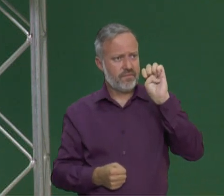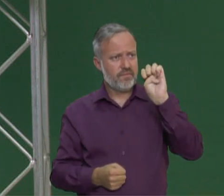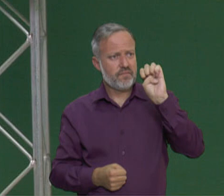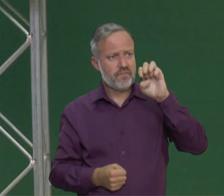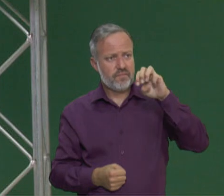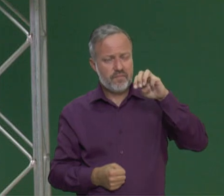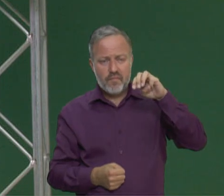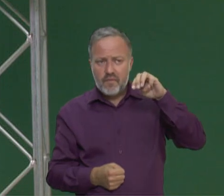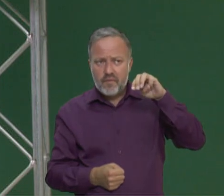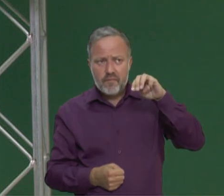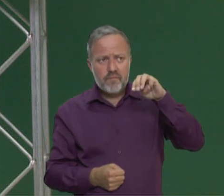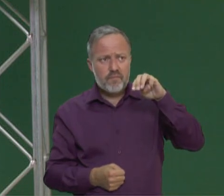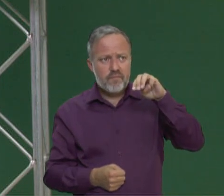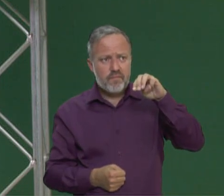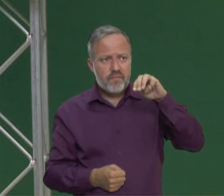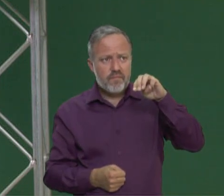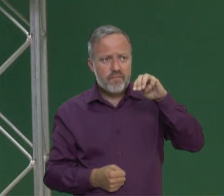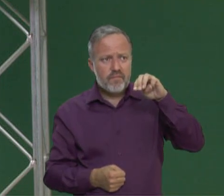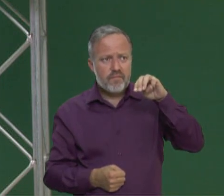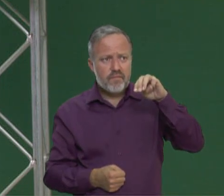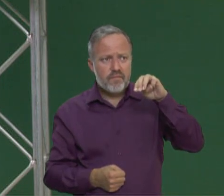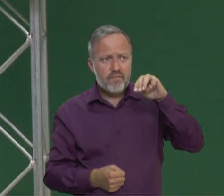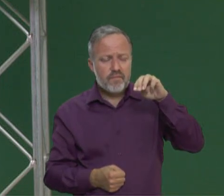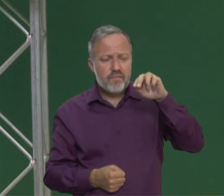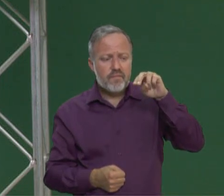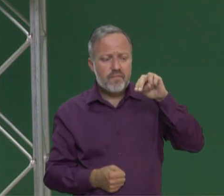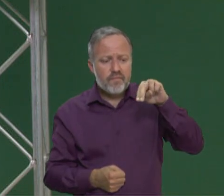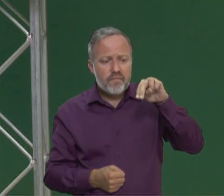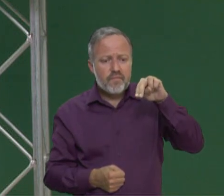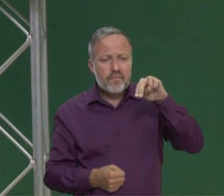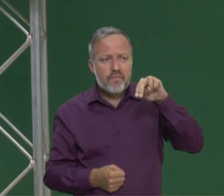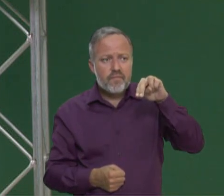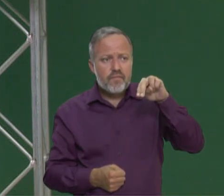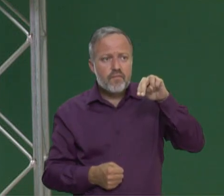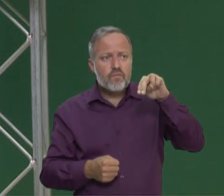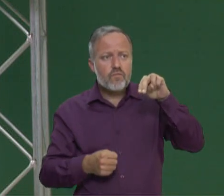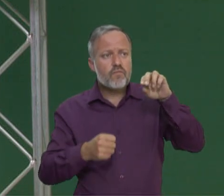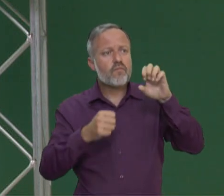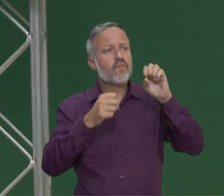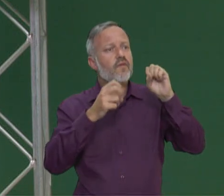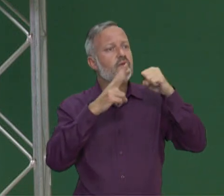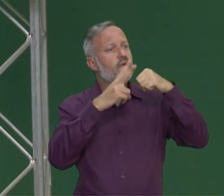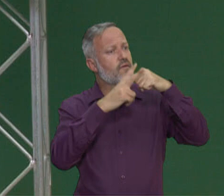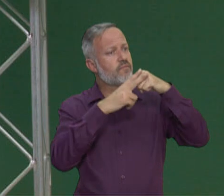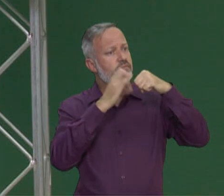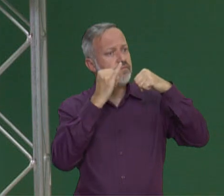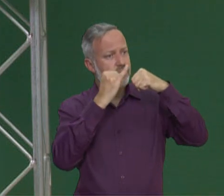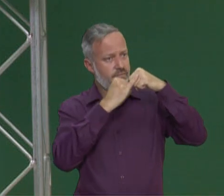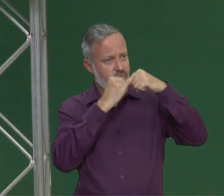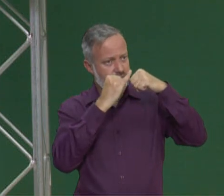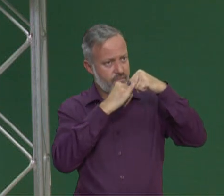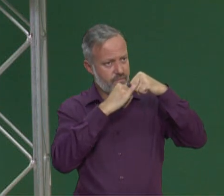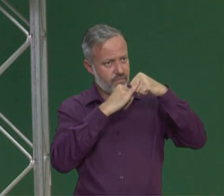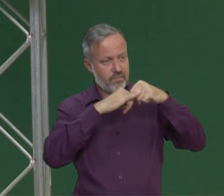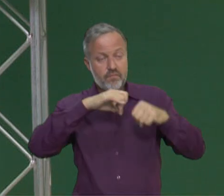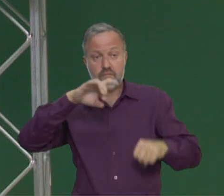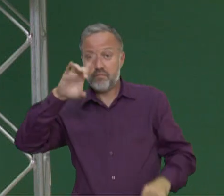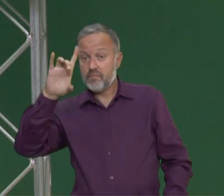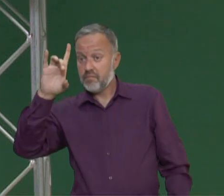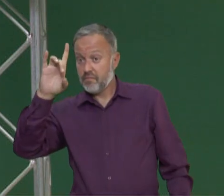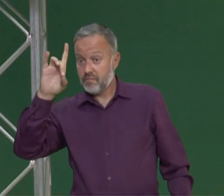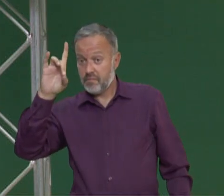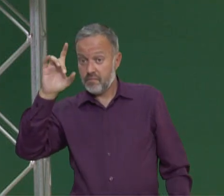ed, não cumpre a regra, é irregular. Danced, terminou em ed, é um verbo